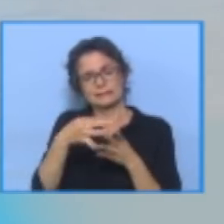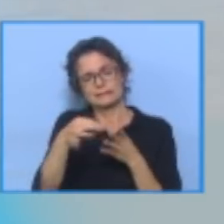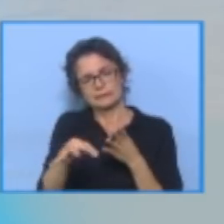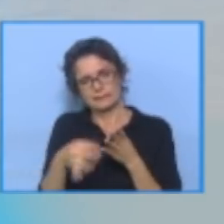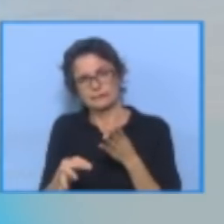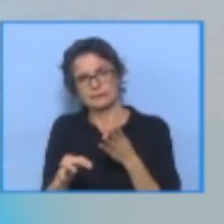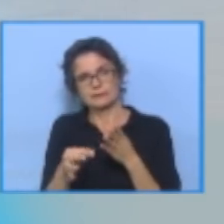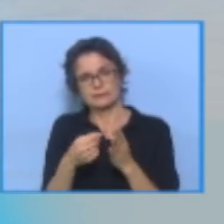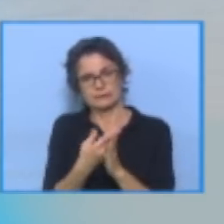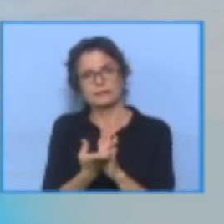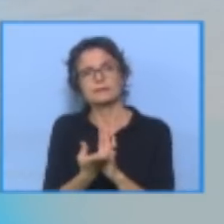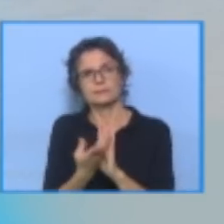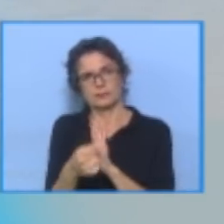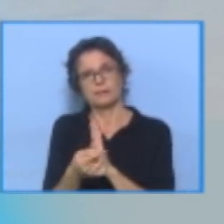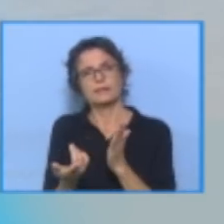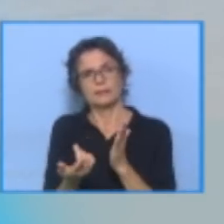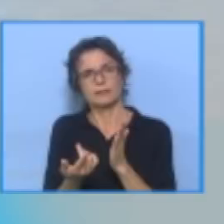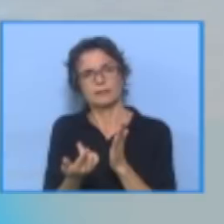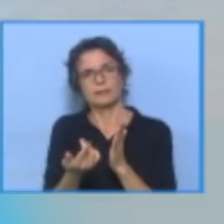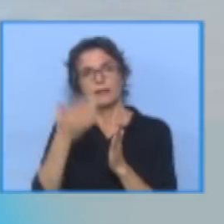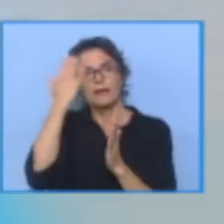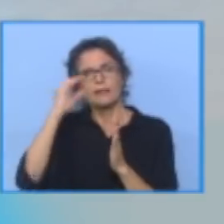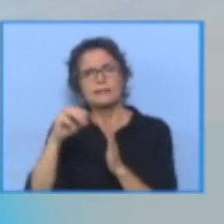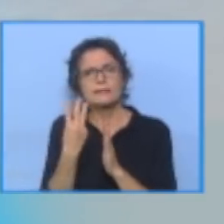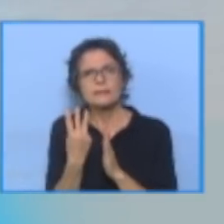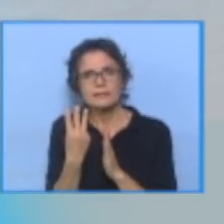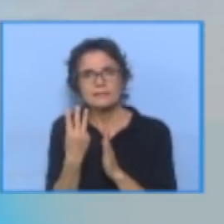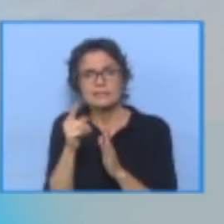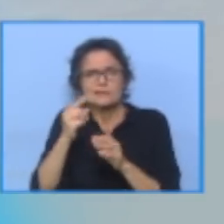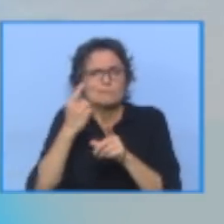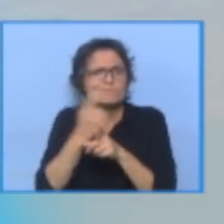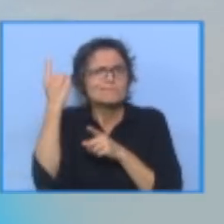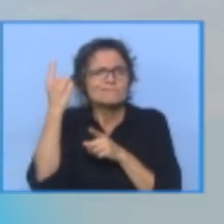esta visita. 3 dias é a primeira vez que o Papa